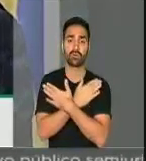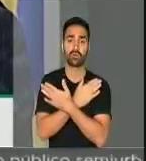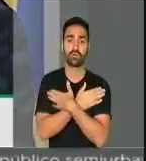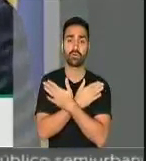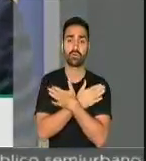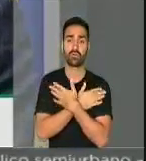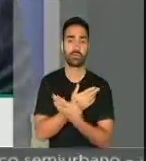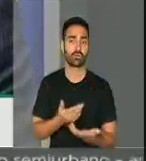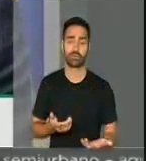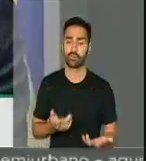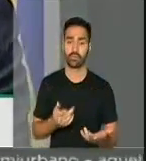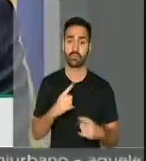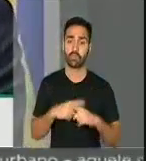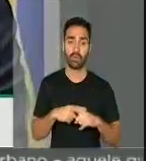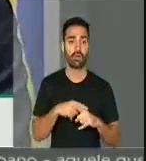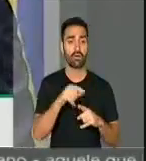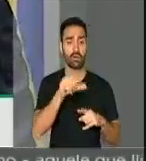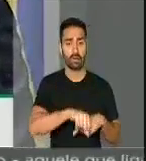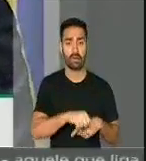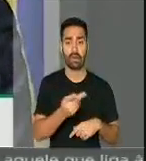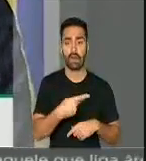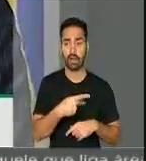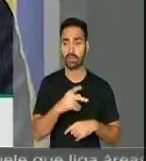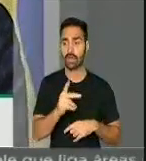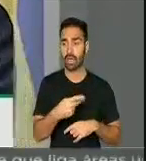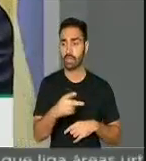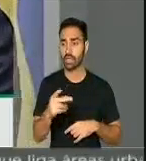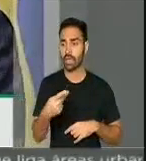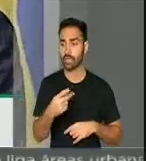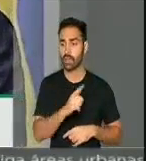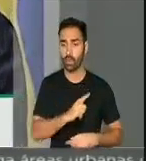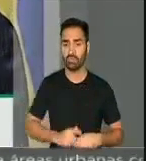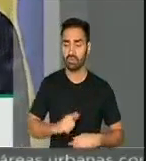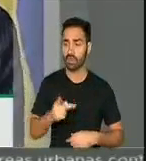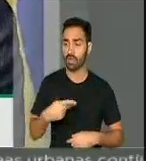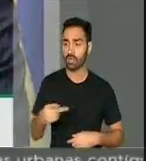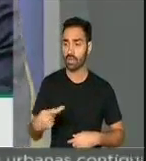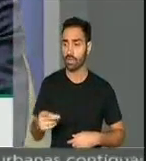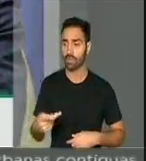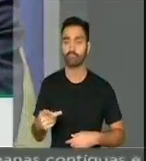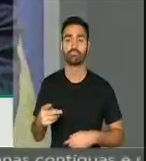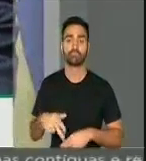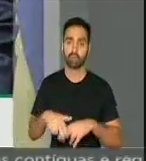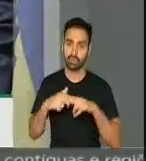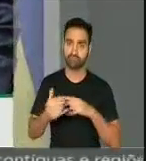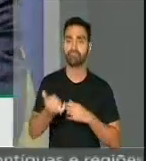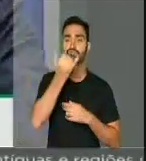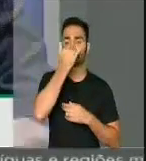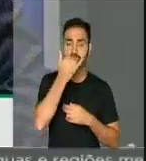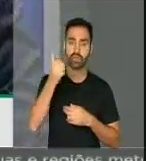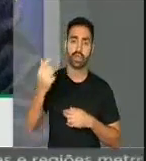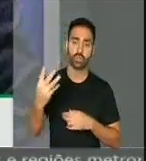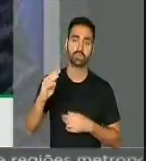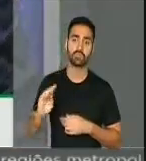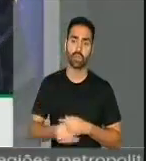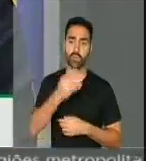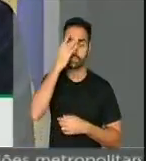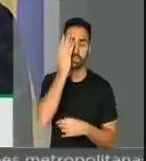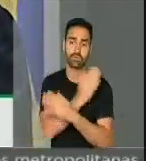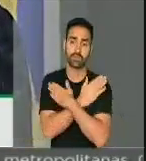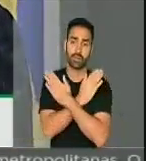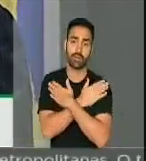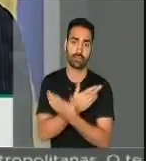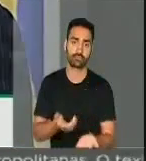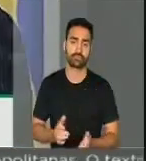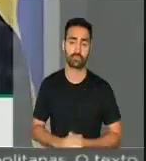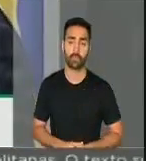dia. É uma continuidade de governos que destroem a economia do país e que geram milhões de empregados nas ruas do